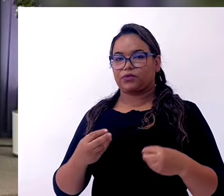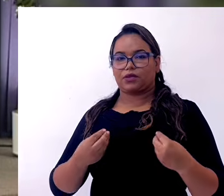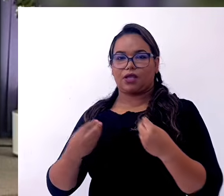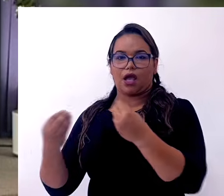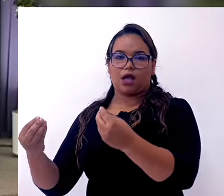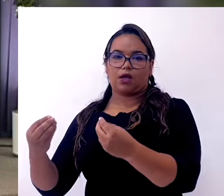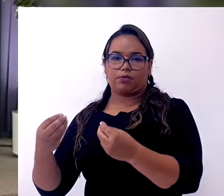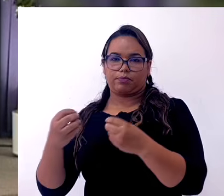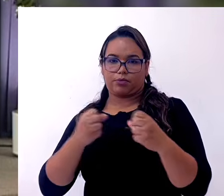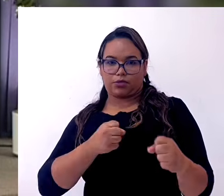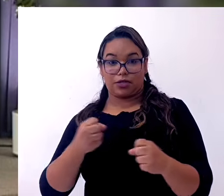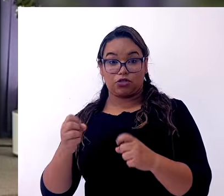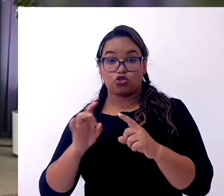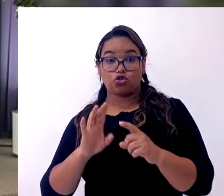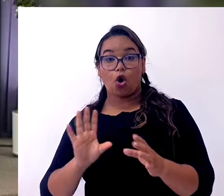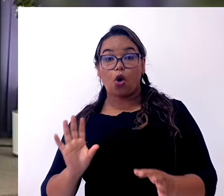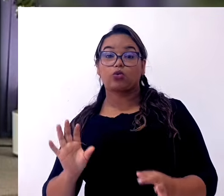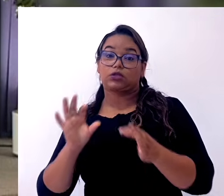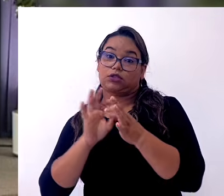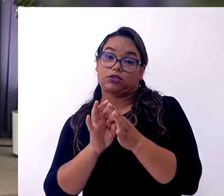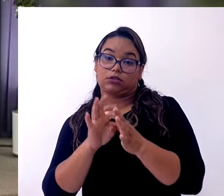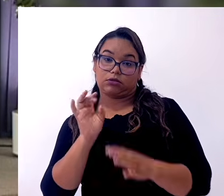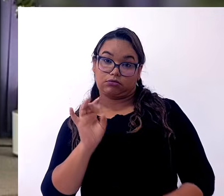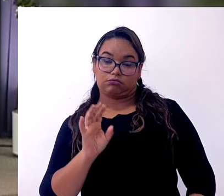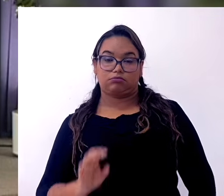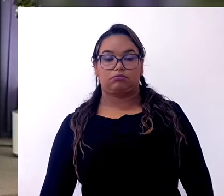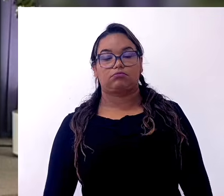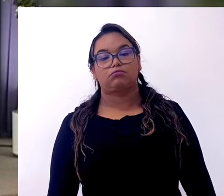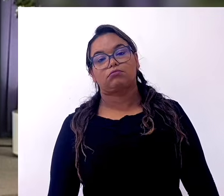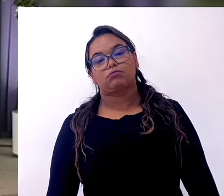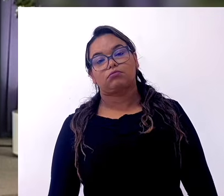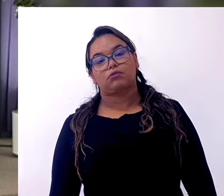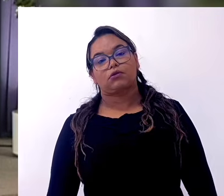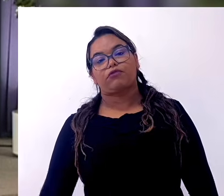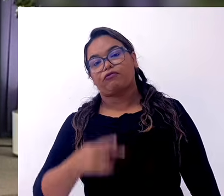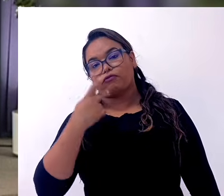fazemos perguntas, mas cabe a vocês a decisão.